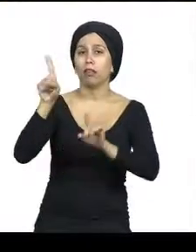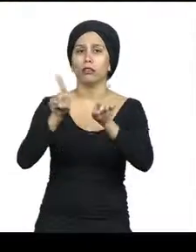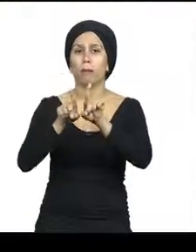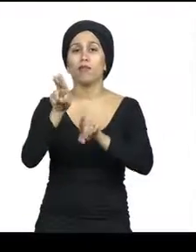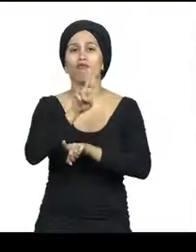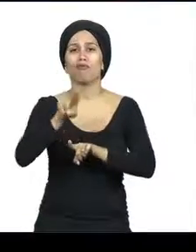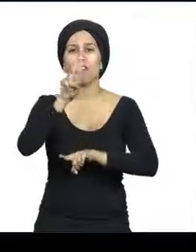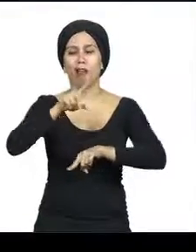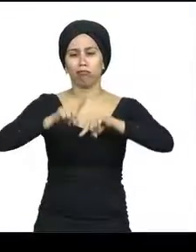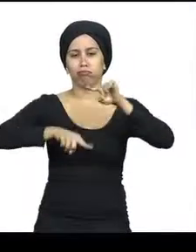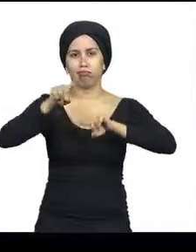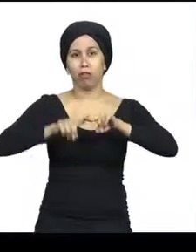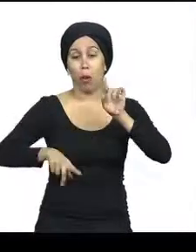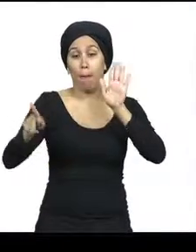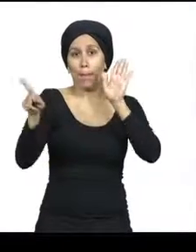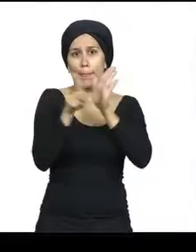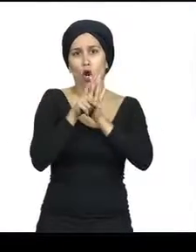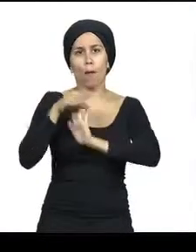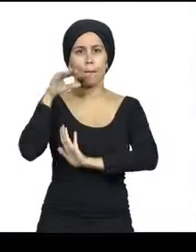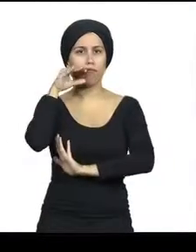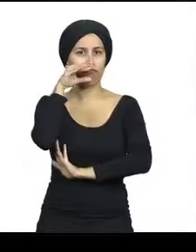sua empresa.